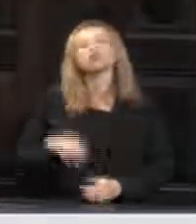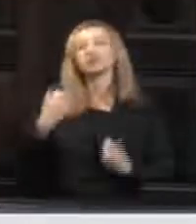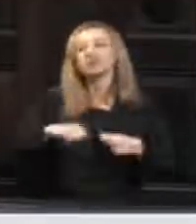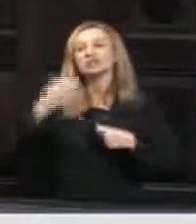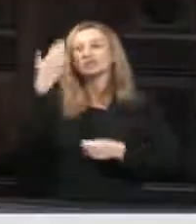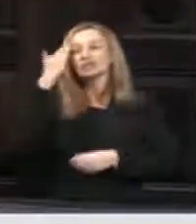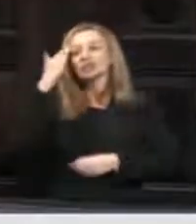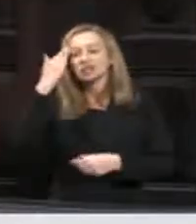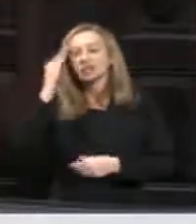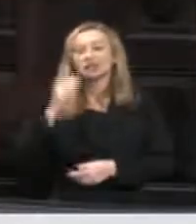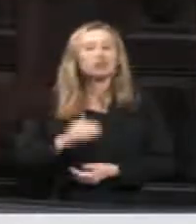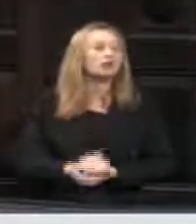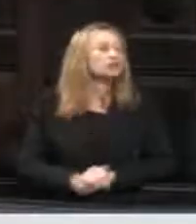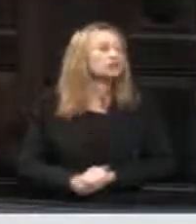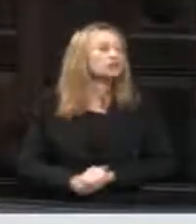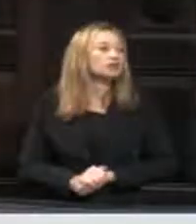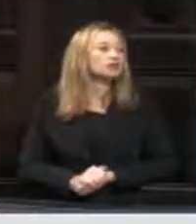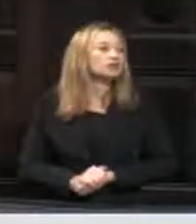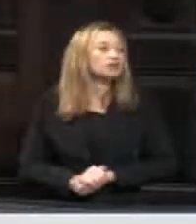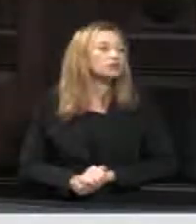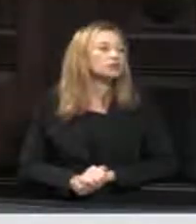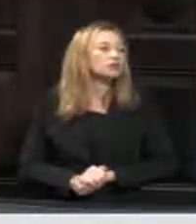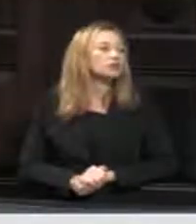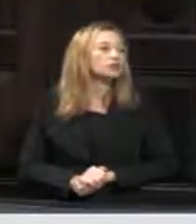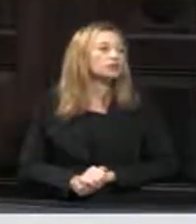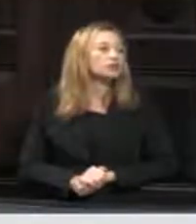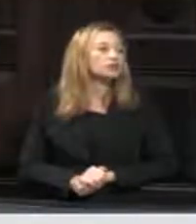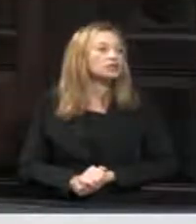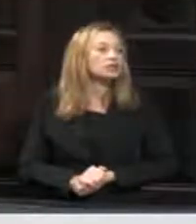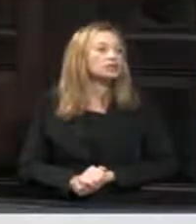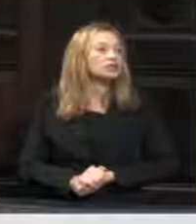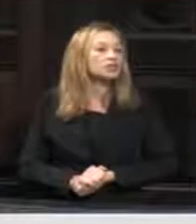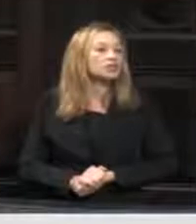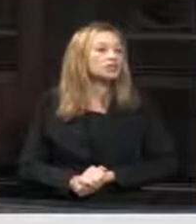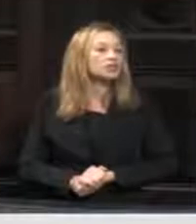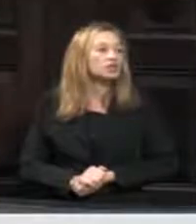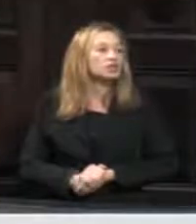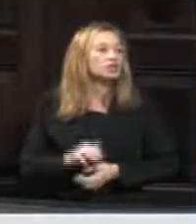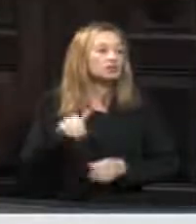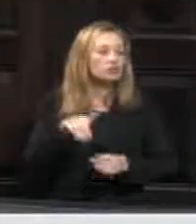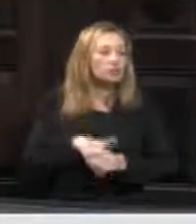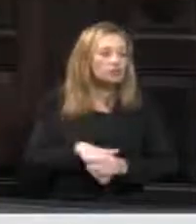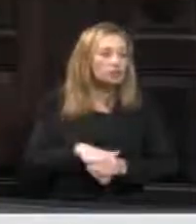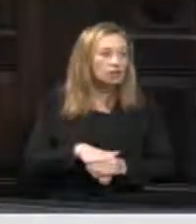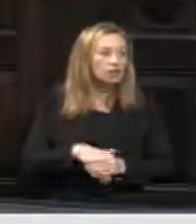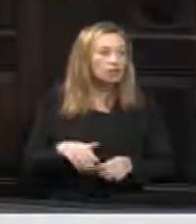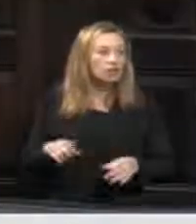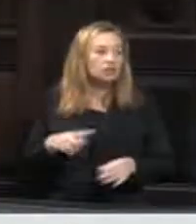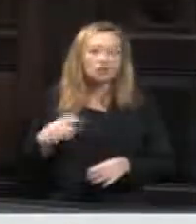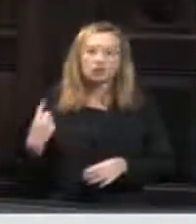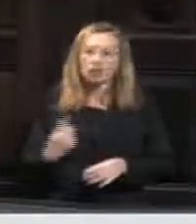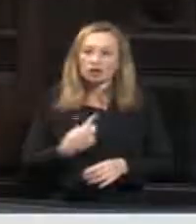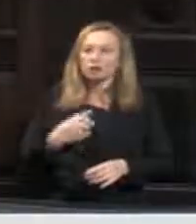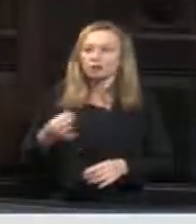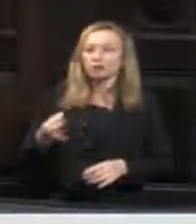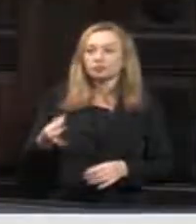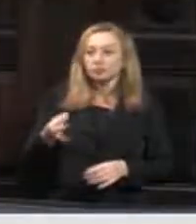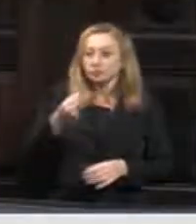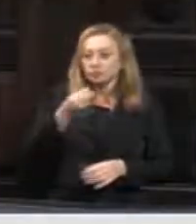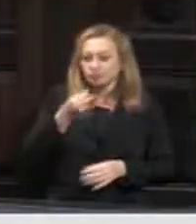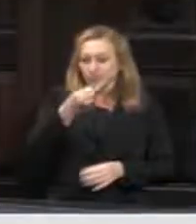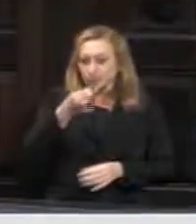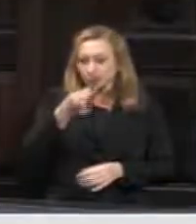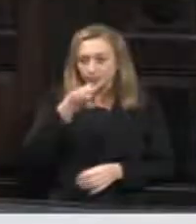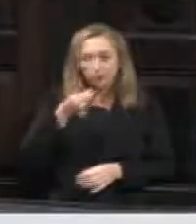entender isso, né? E buscar aqui votar dentro das nossas concepções ideológicas e